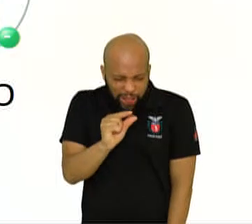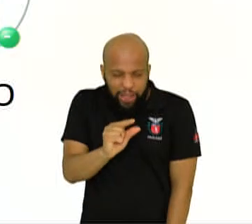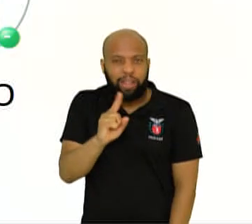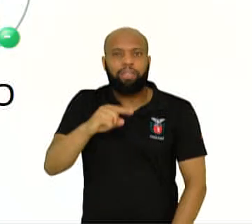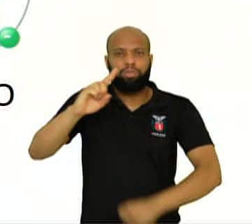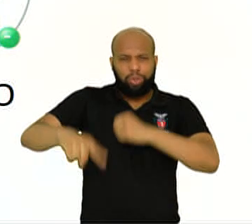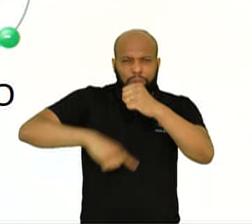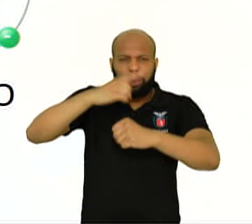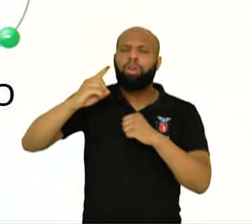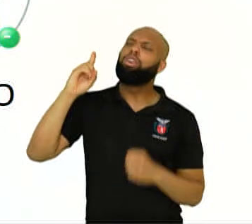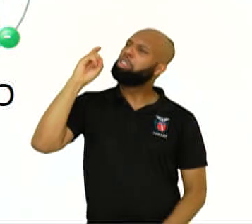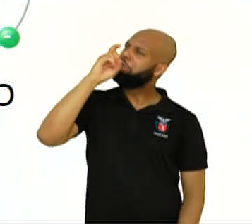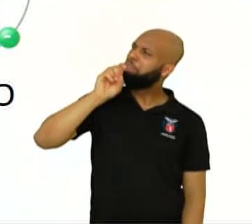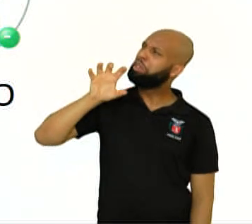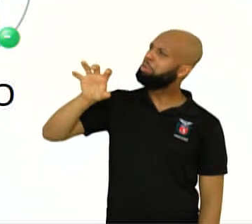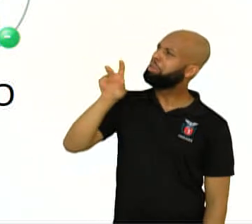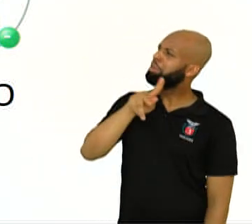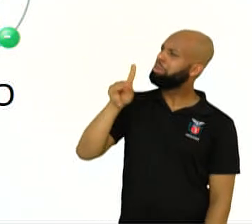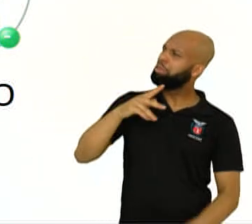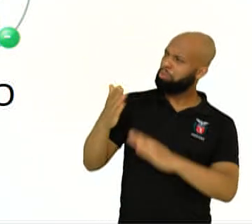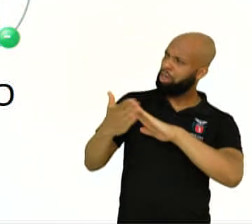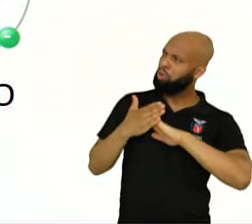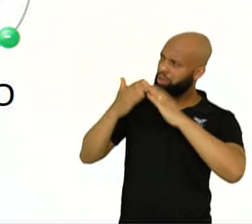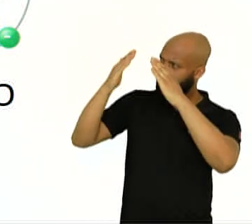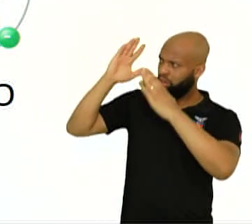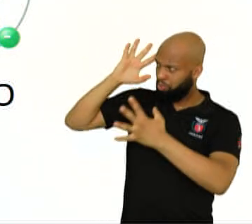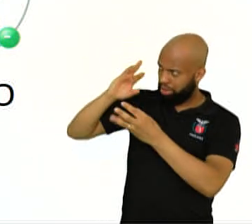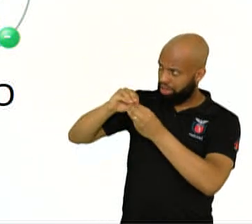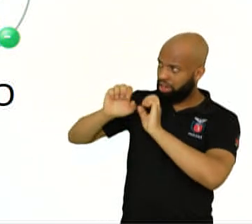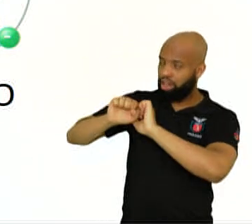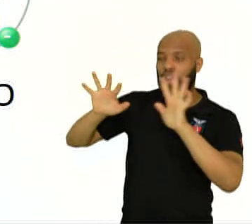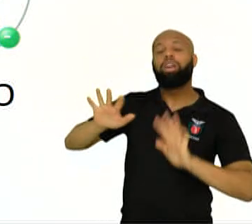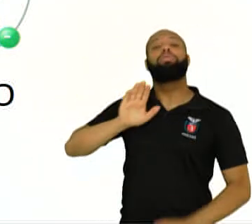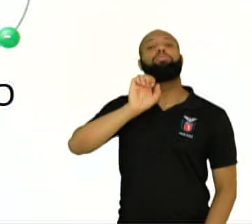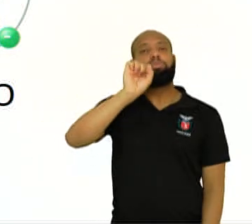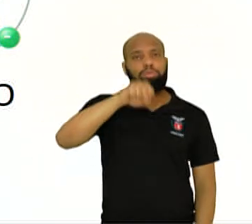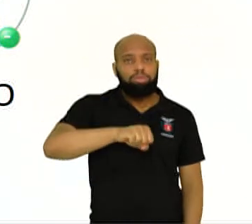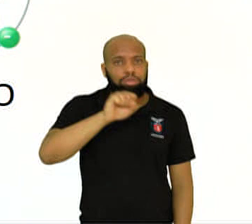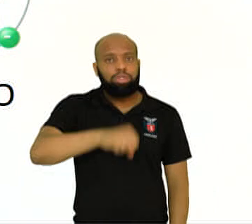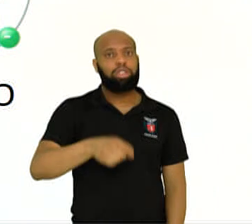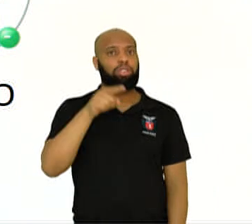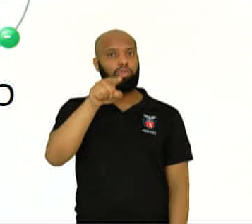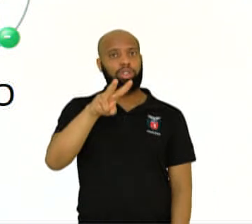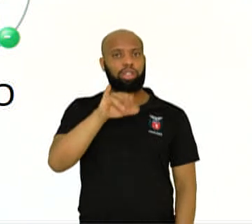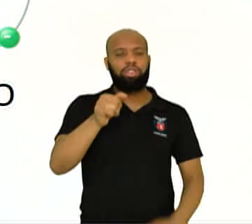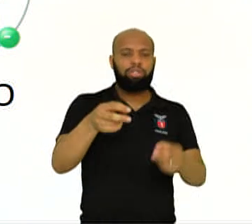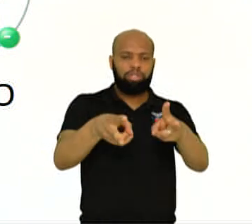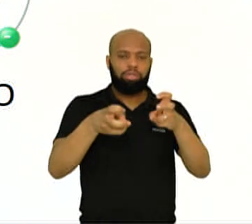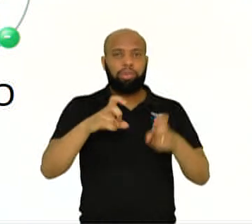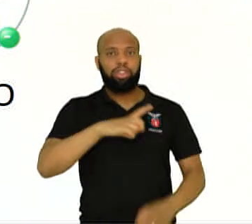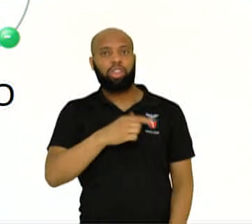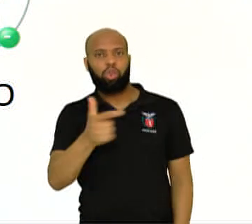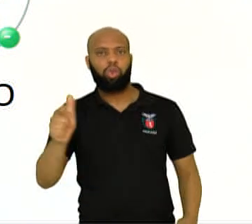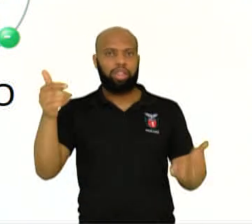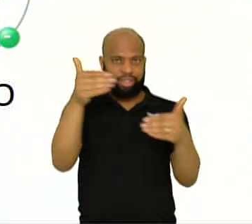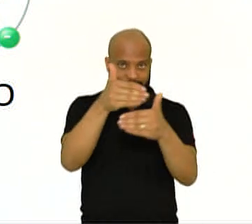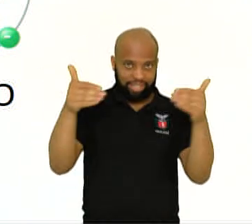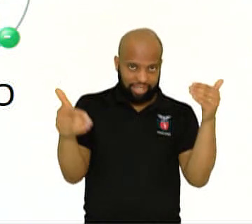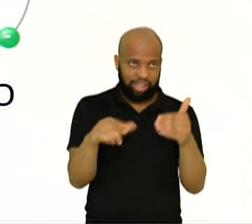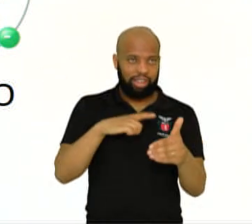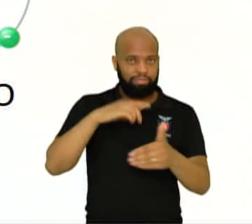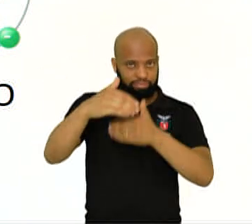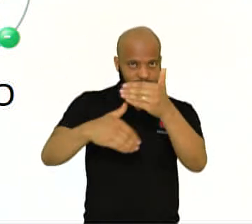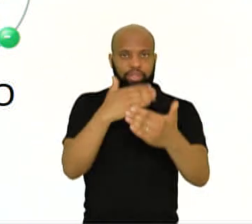é muito difícil isso. Você me ajuda a entender melhor? Com certeza. Você vai perceber que nos próximos slides, no decorrer da